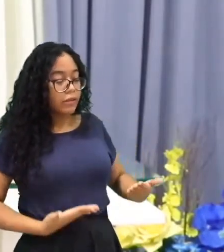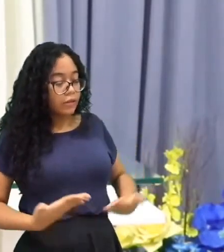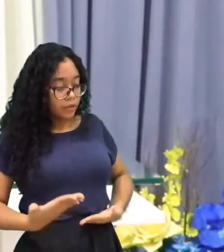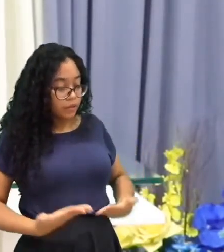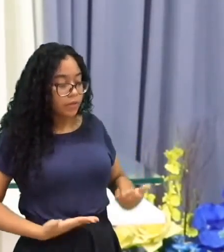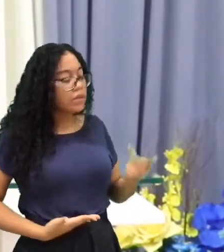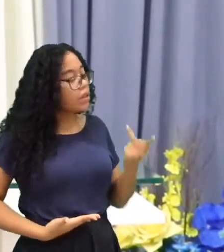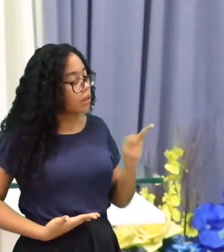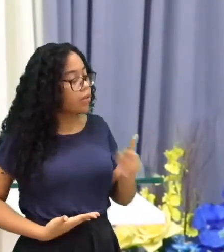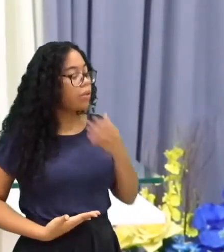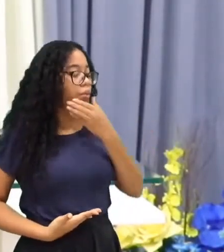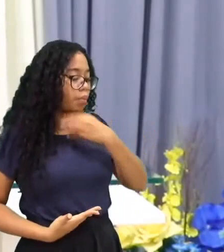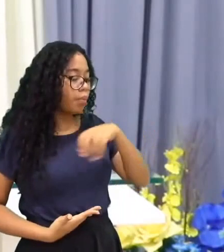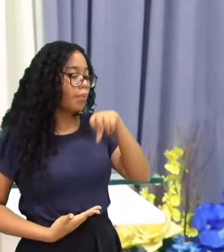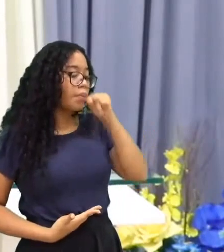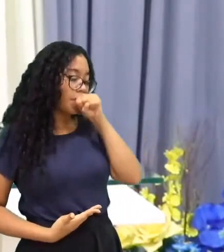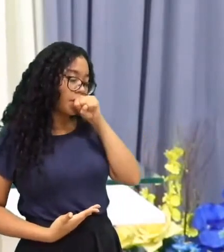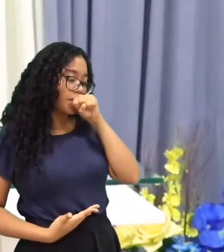vosso pai.